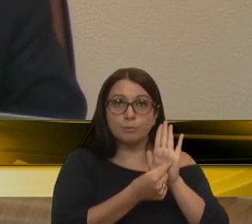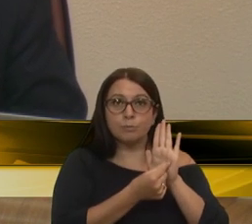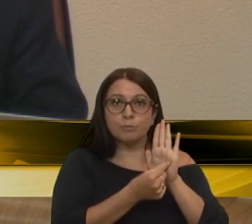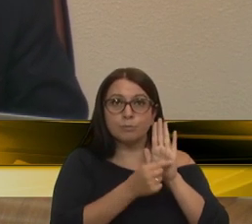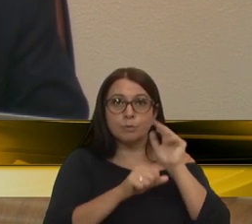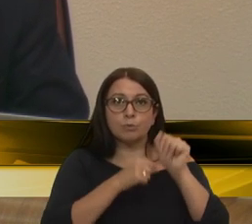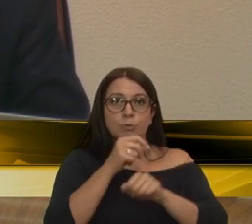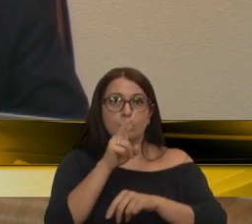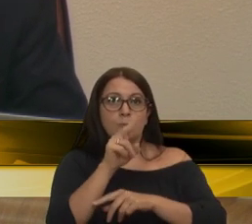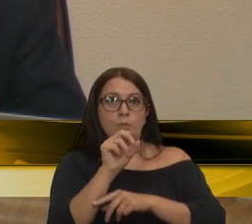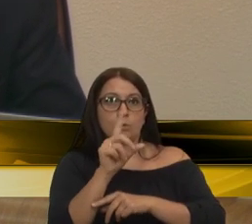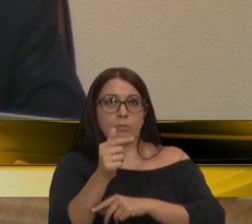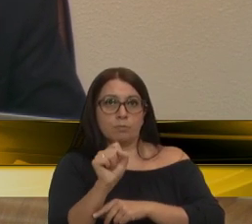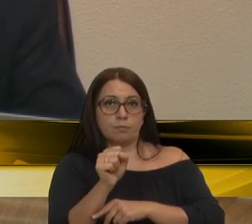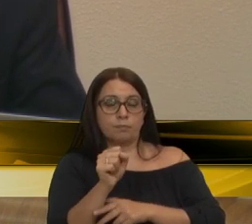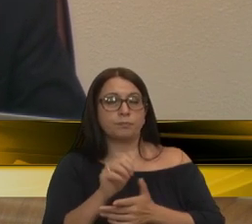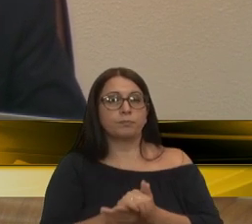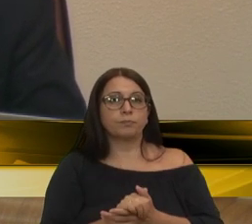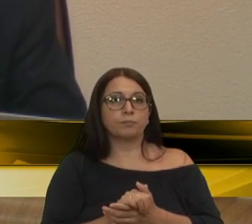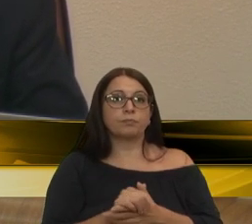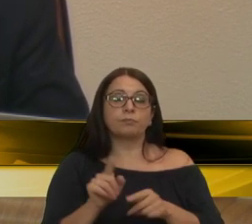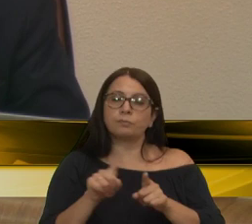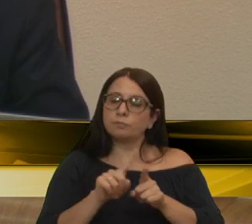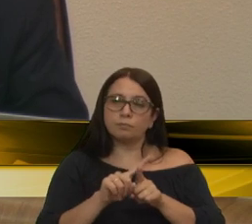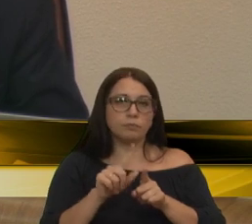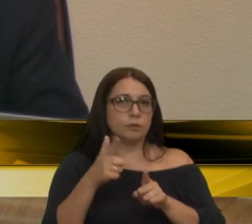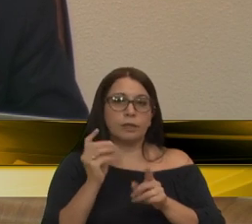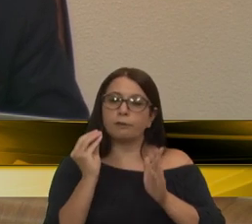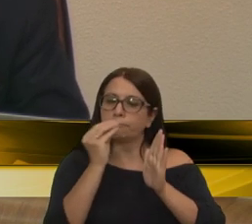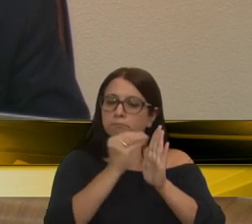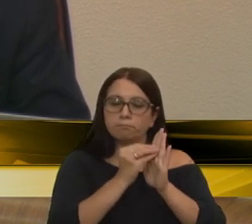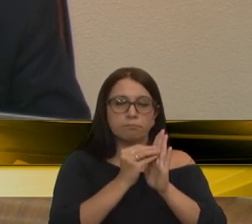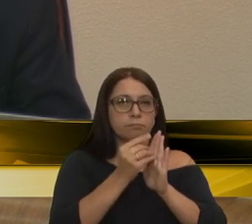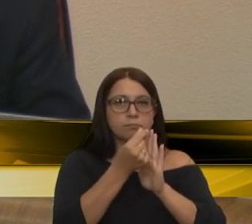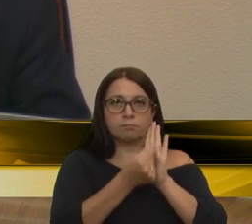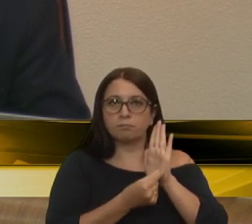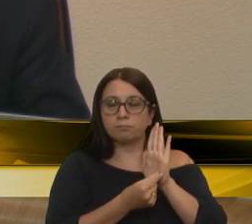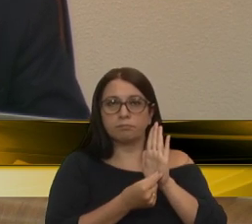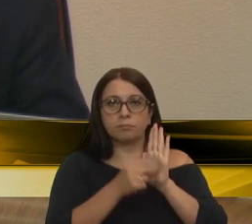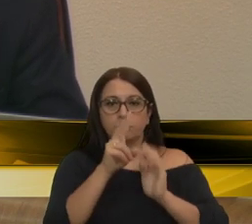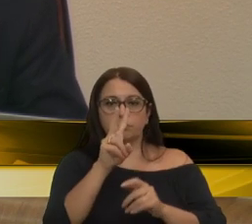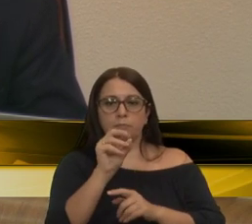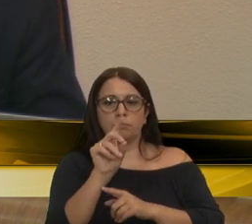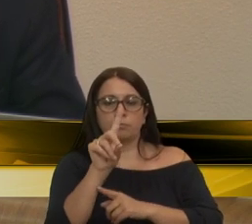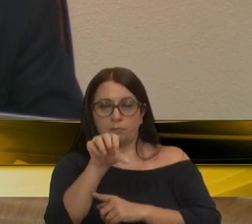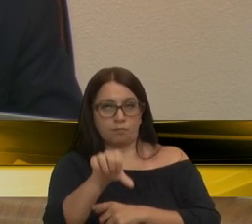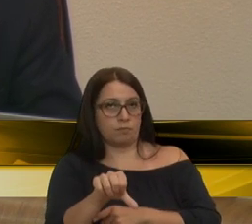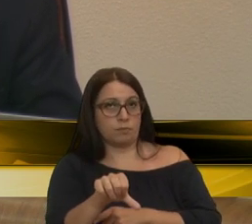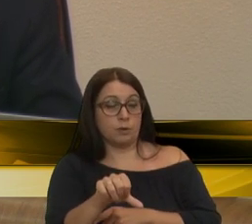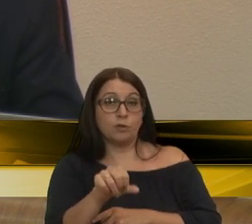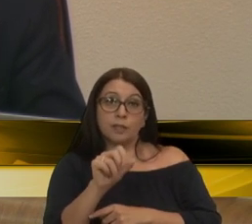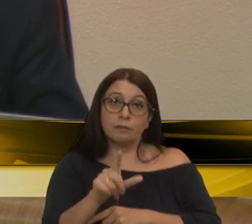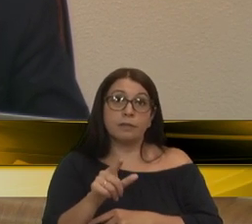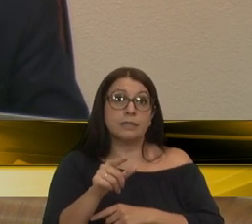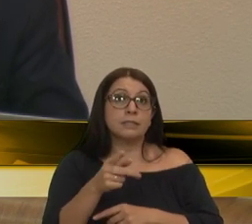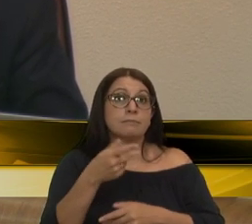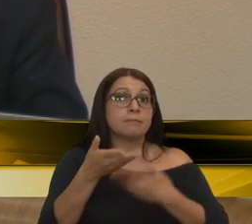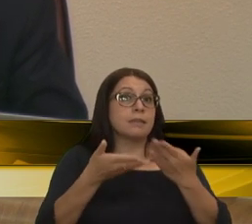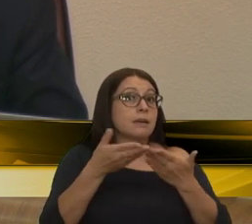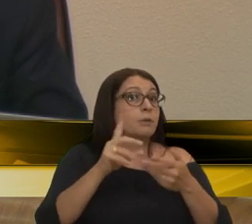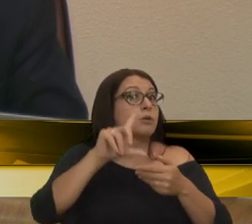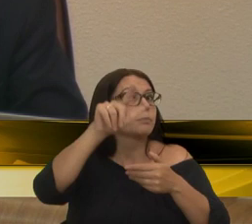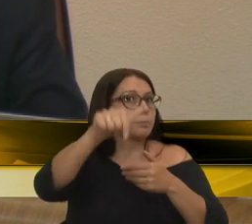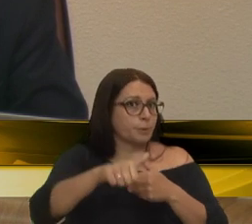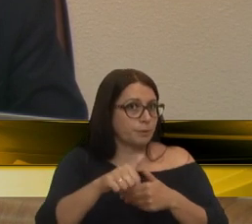de 2018. E também não houve inscrição no orçamento previsto para 2019, o que será tratado mais